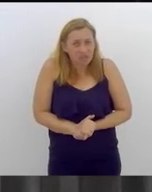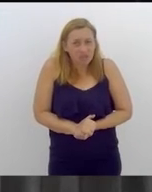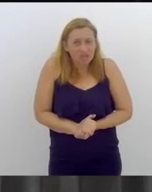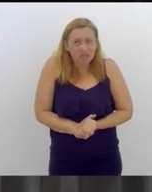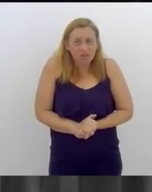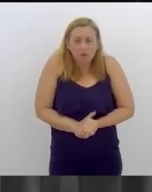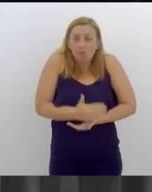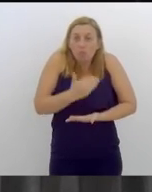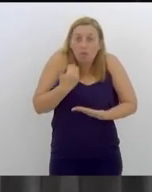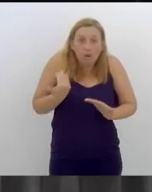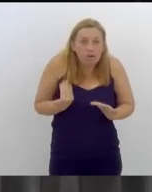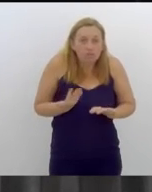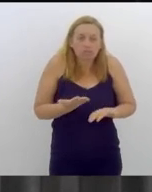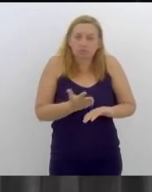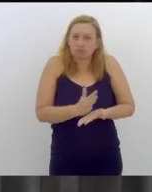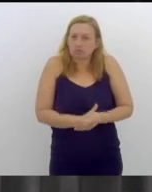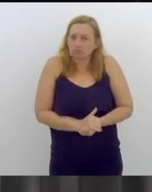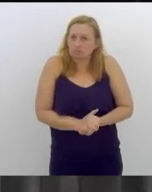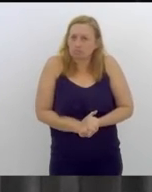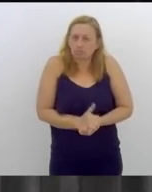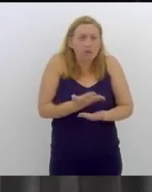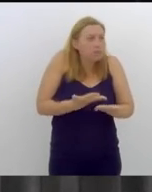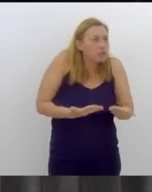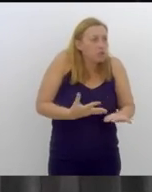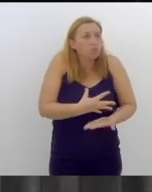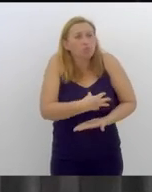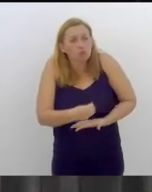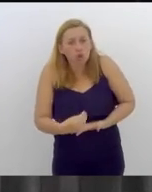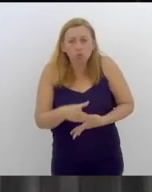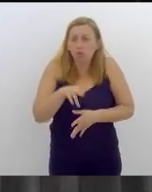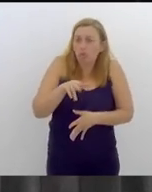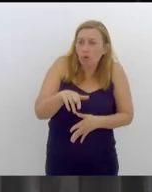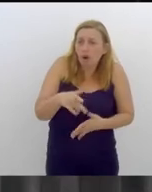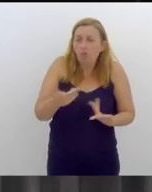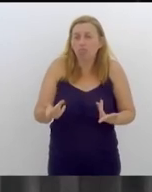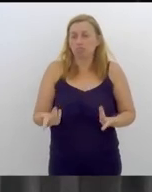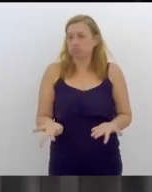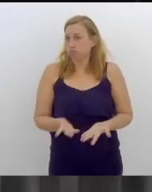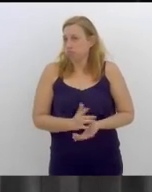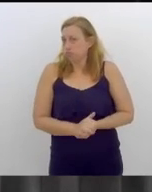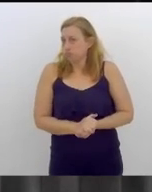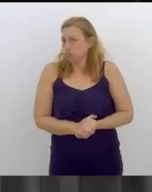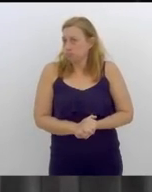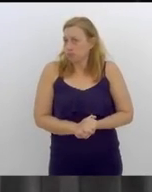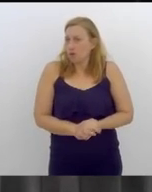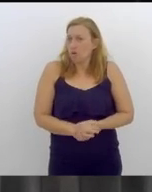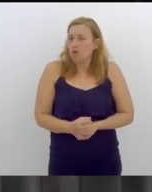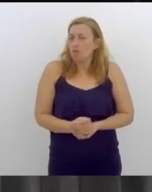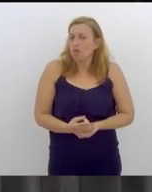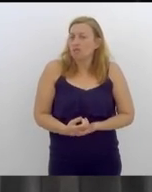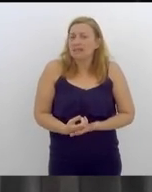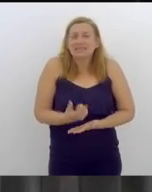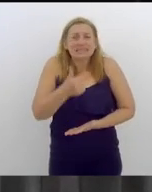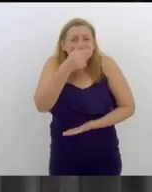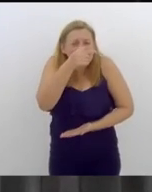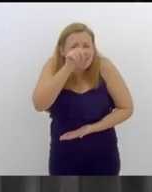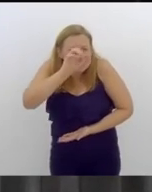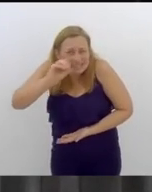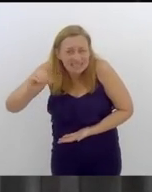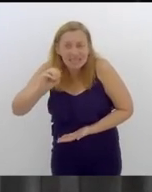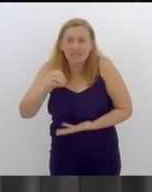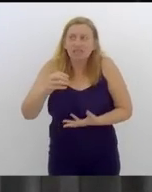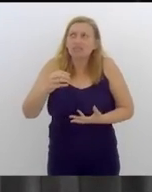um filho um irmão um parente uma pessoa próximo 700